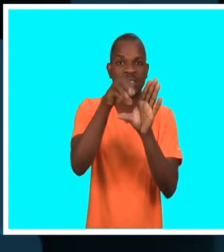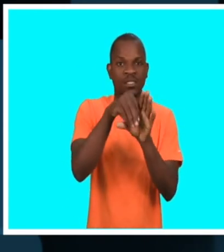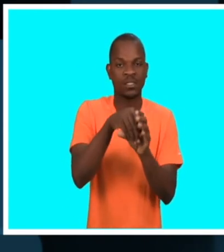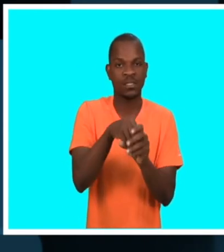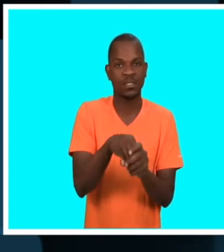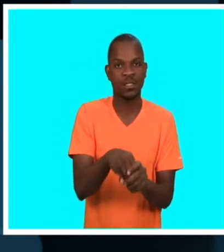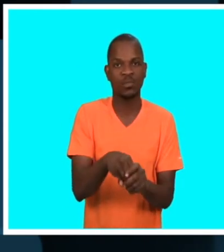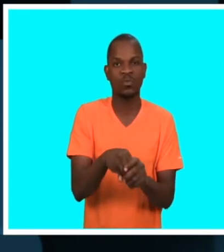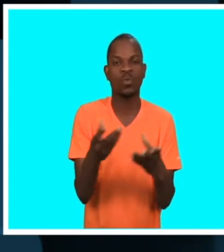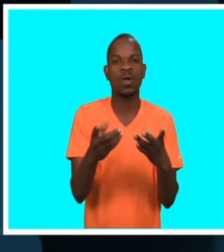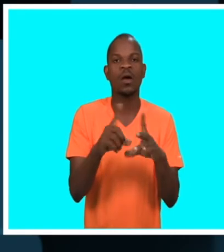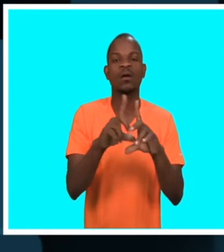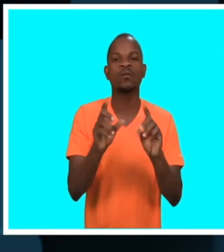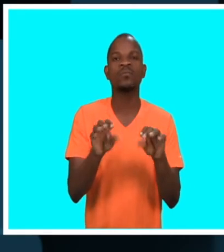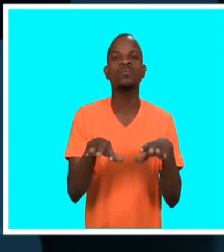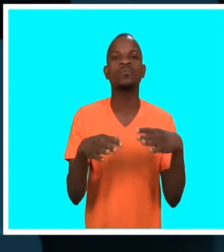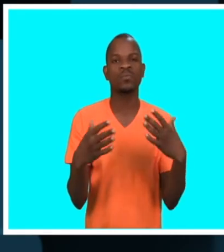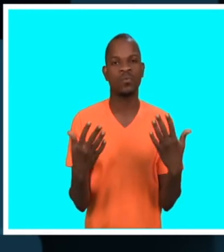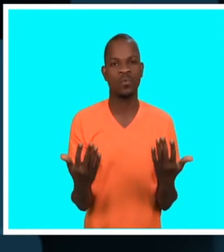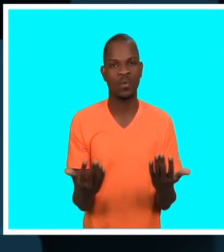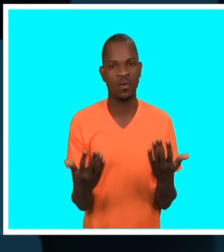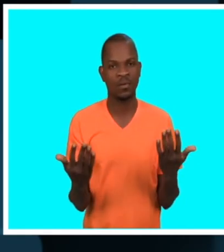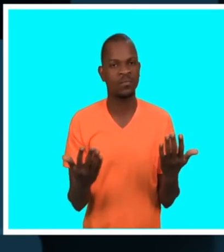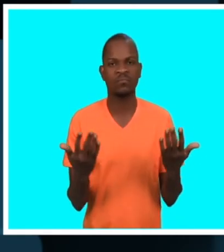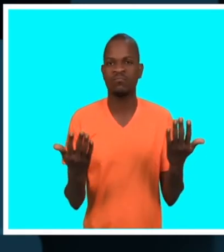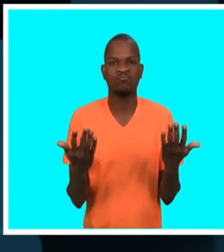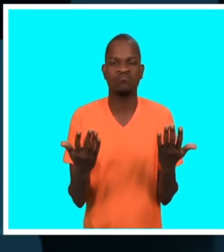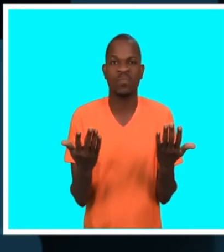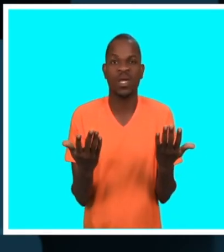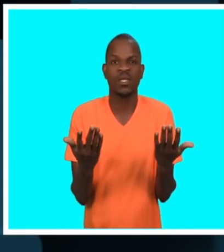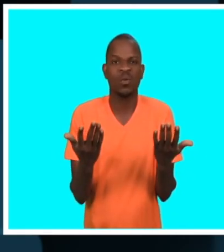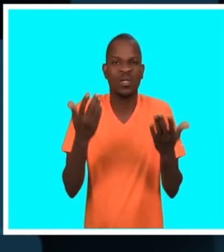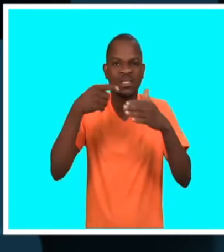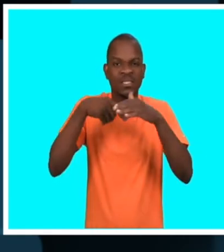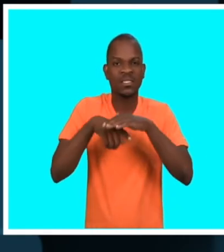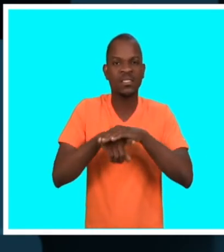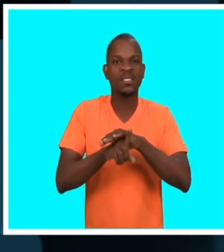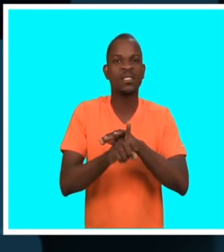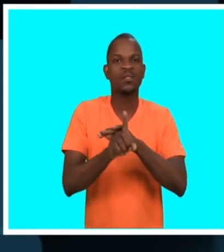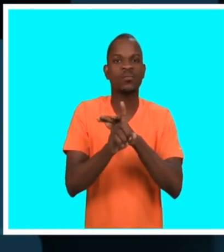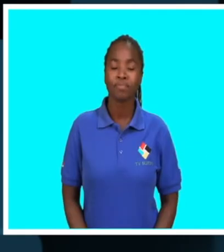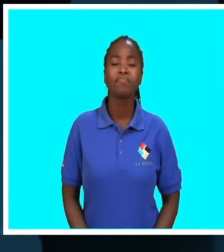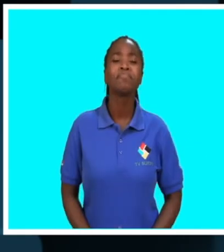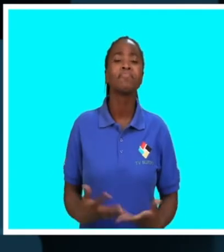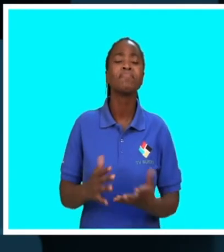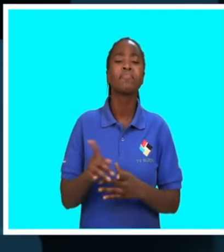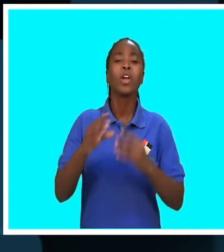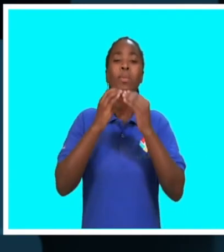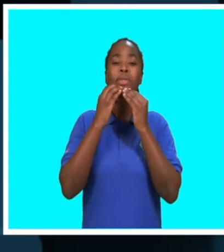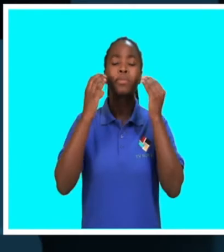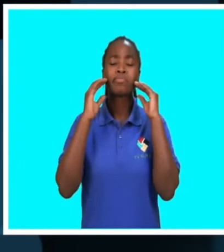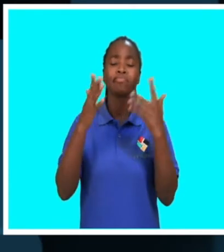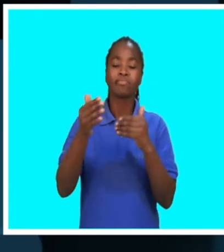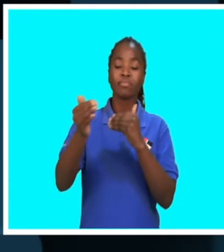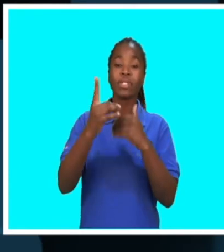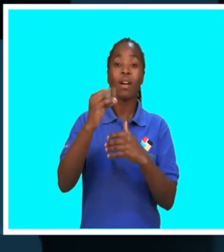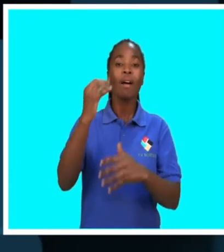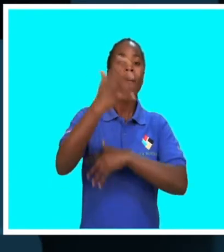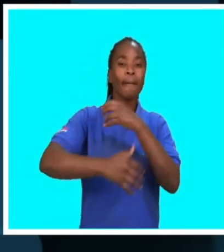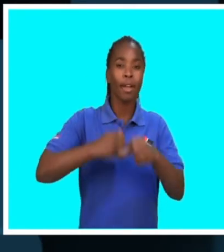que são dentro das planificações. Passam perto de 10 anos desde que